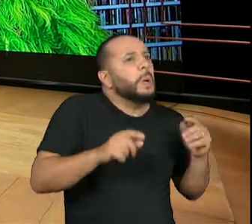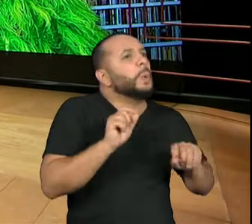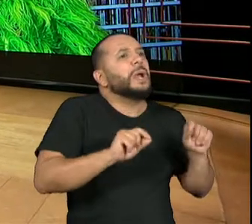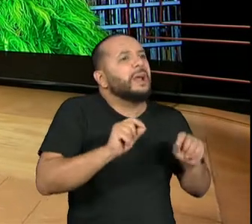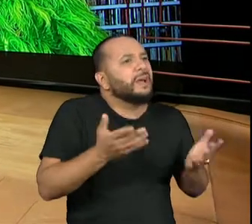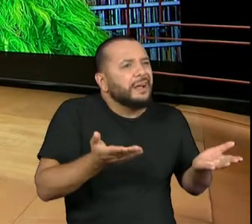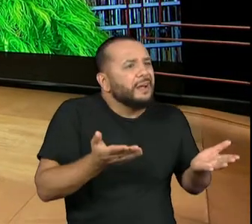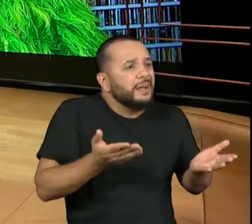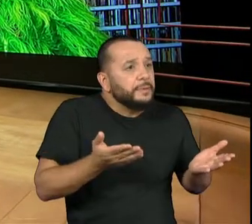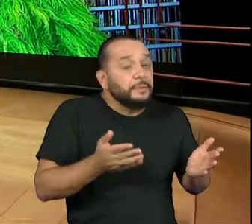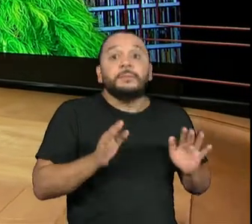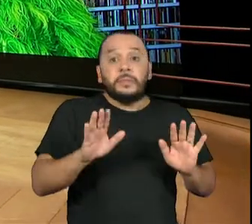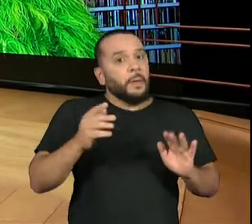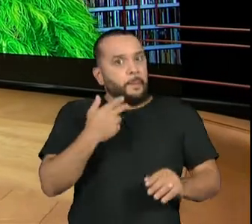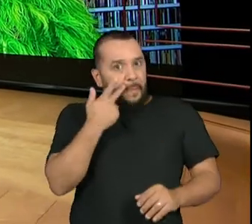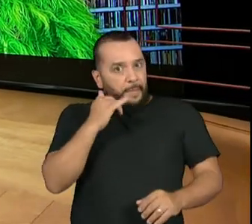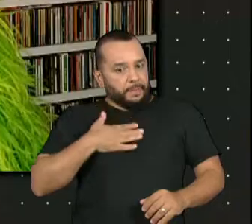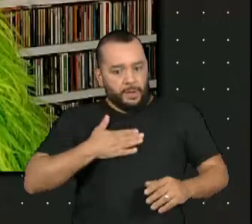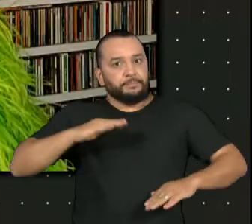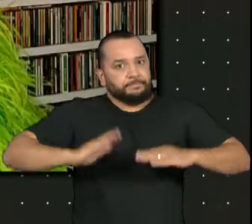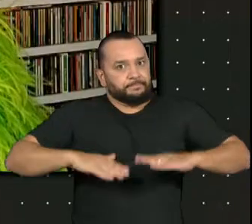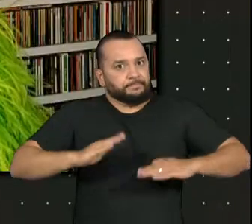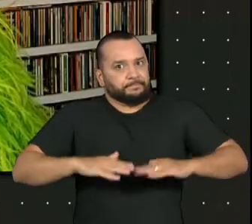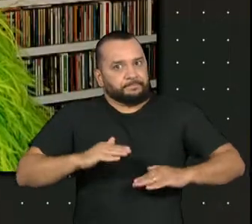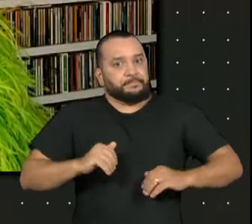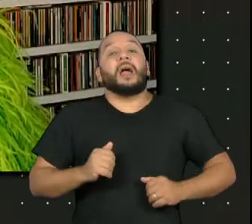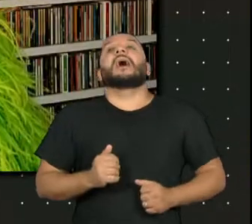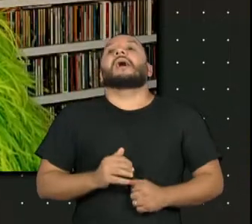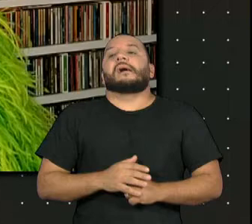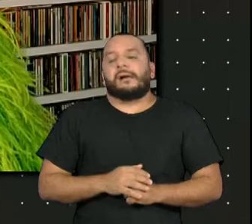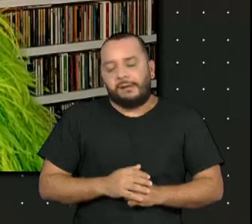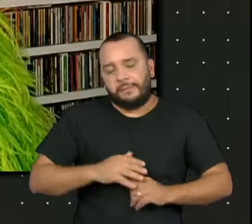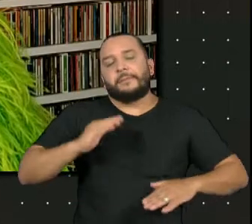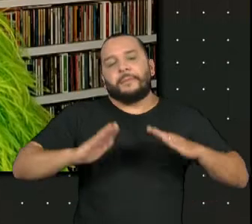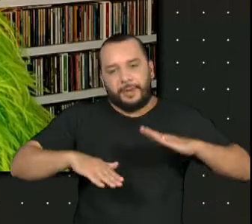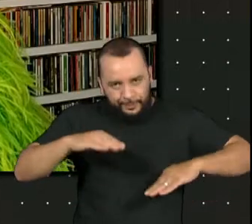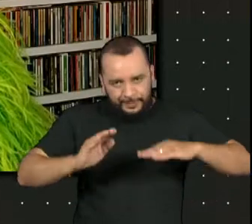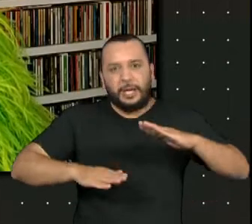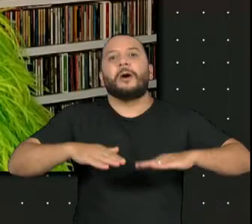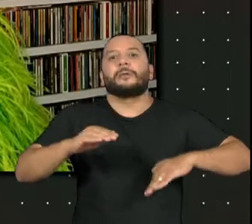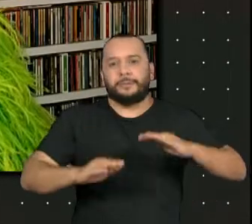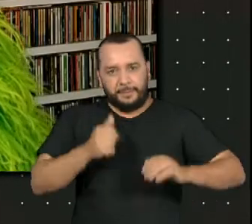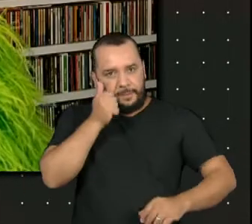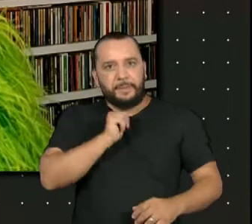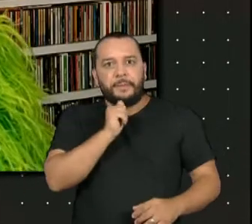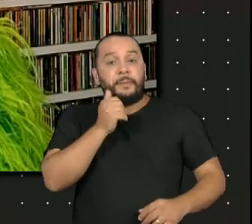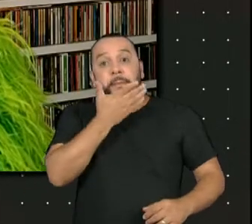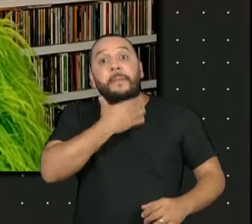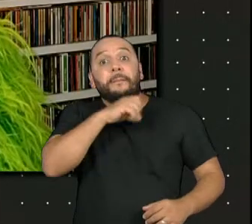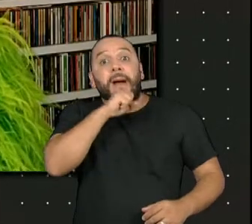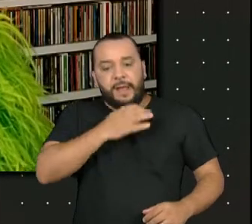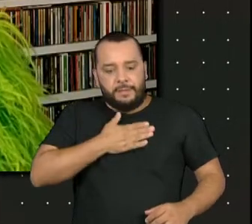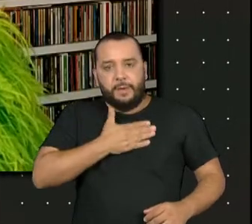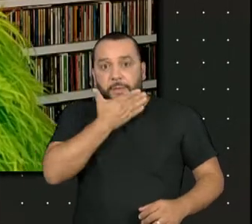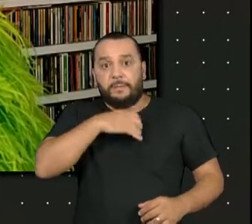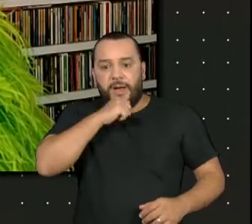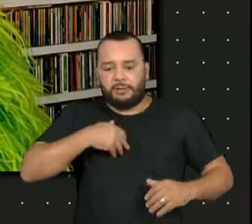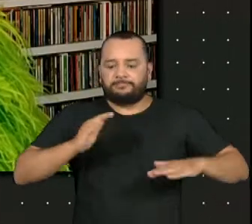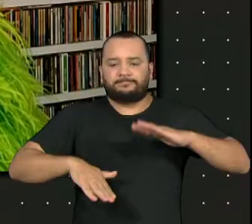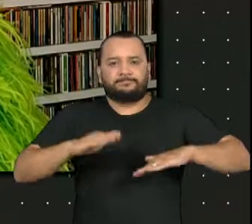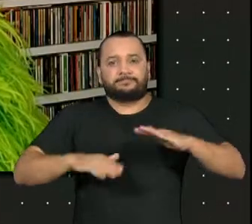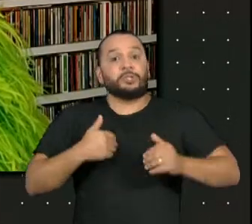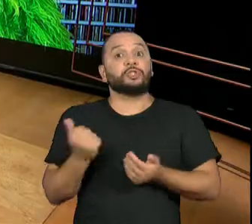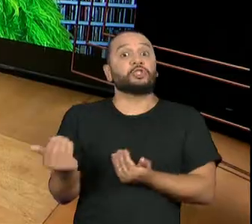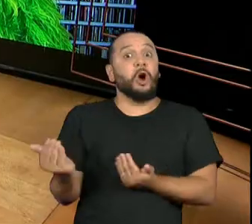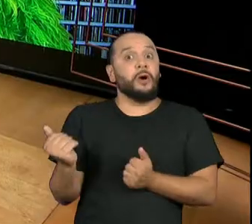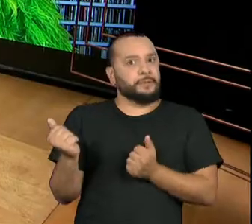tocava uma parte de percussão, sabe? No caso, ele era muito jovem e depois